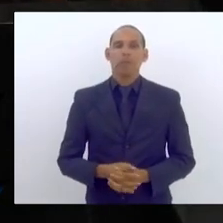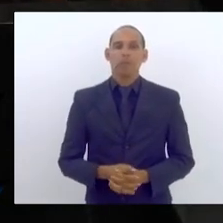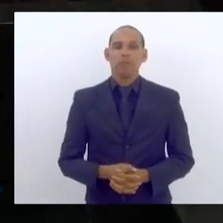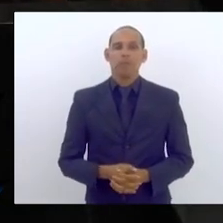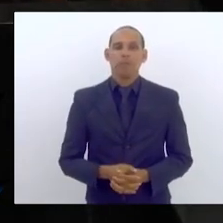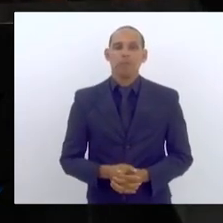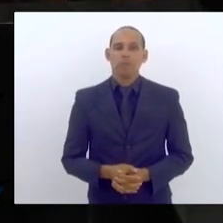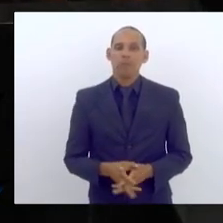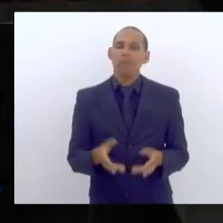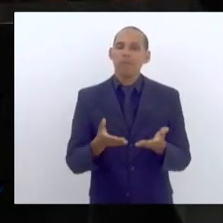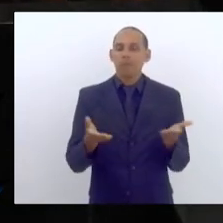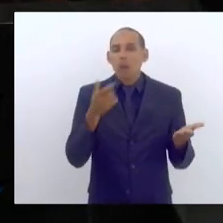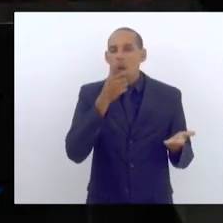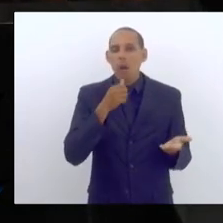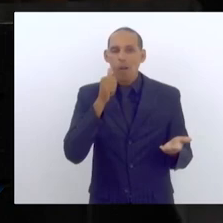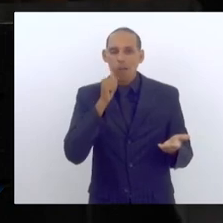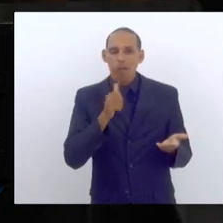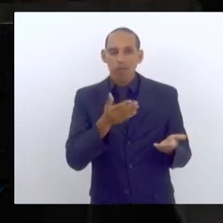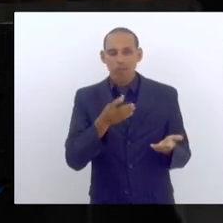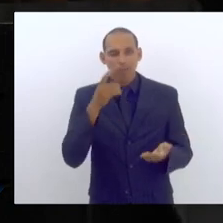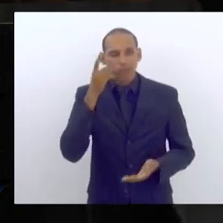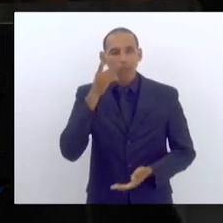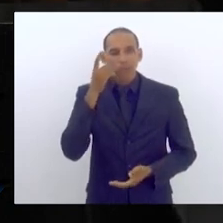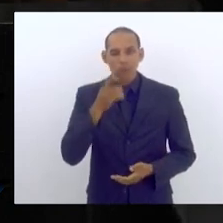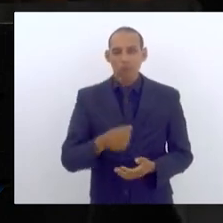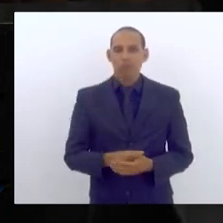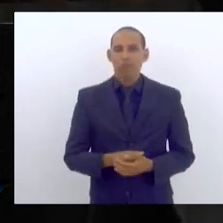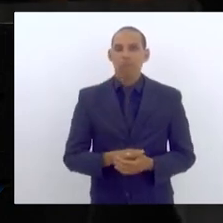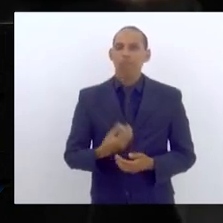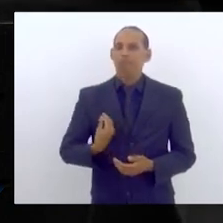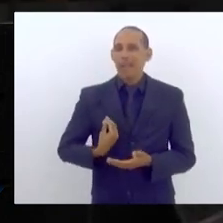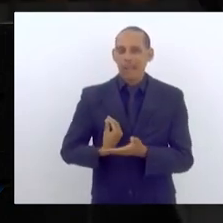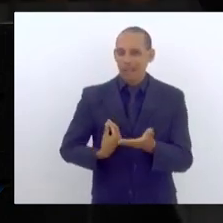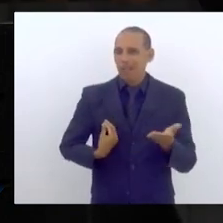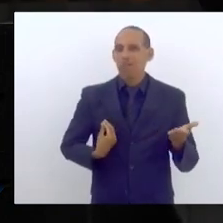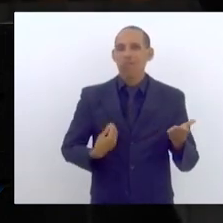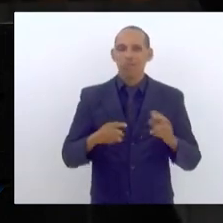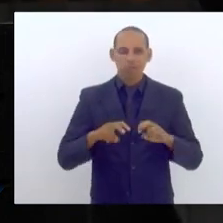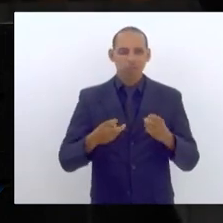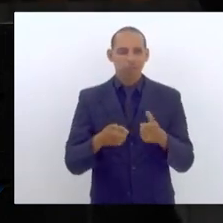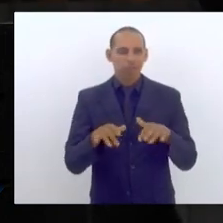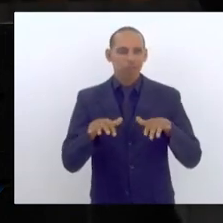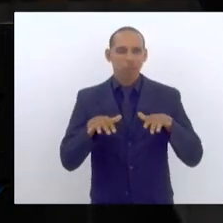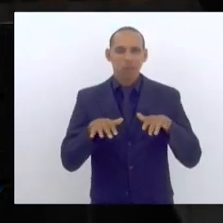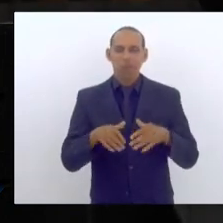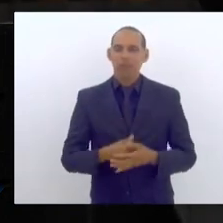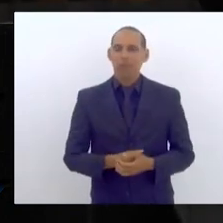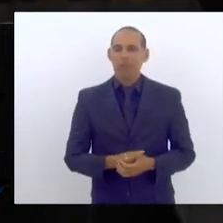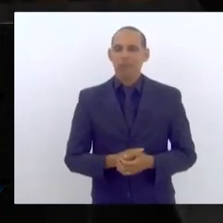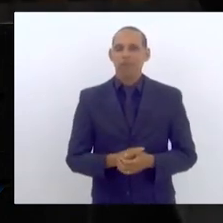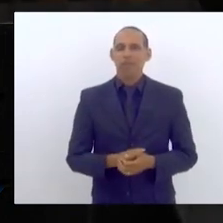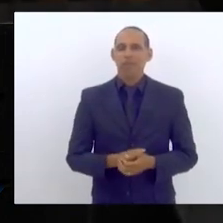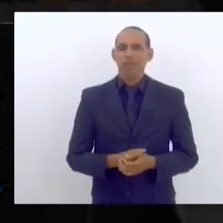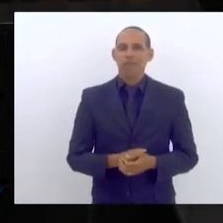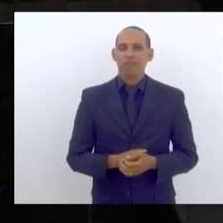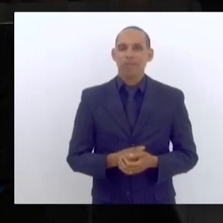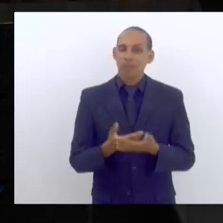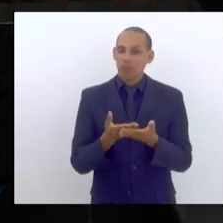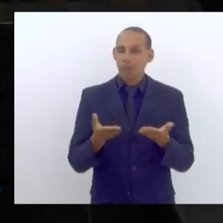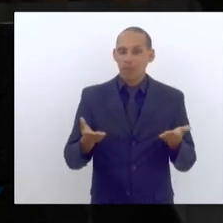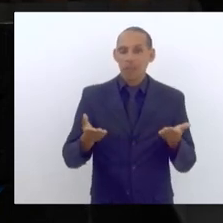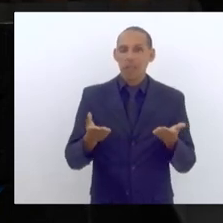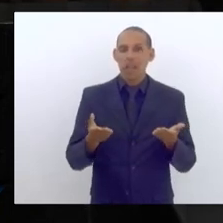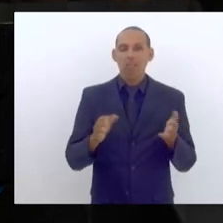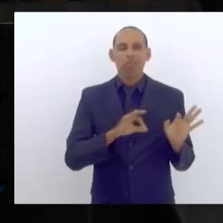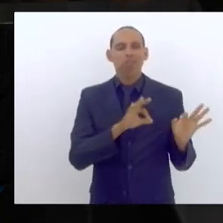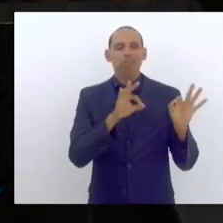senhoras e senhores deputados presentes em plenário, senhoras e senhores